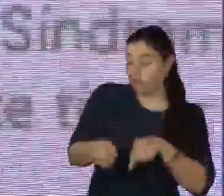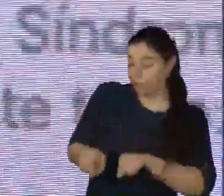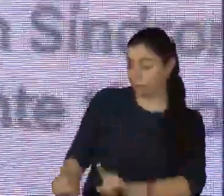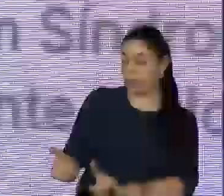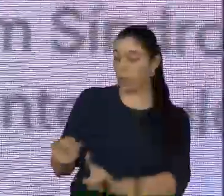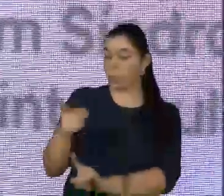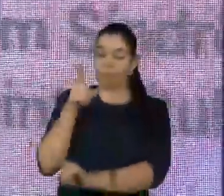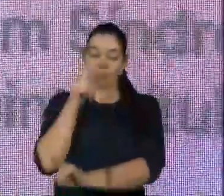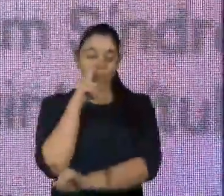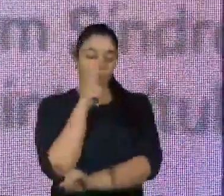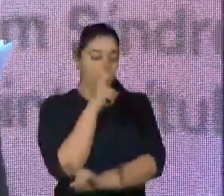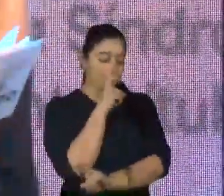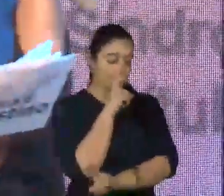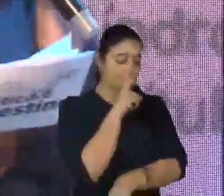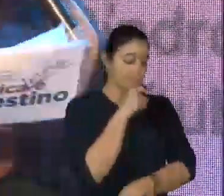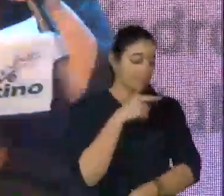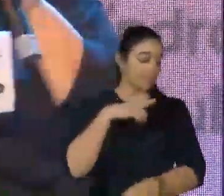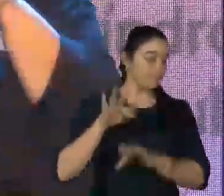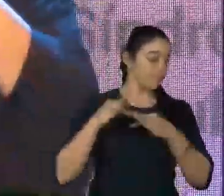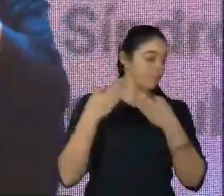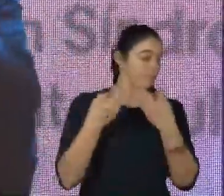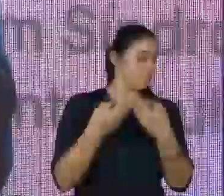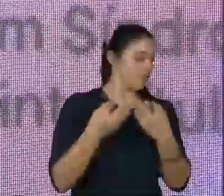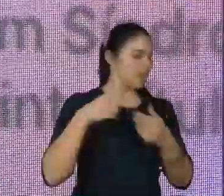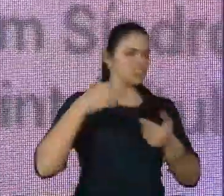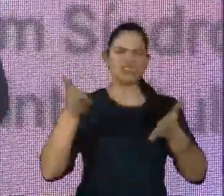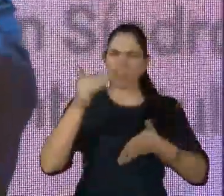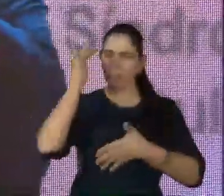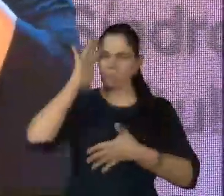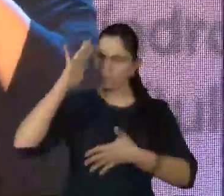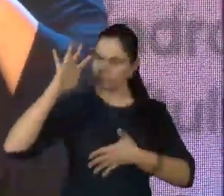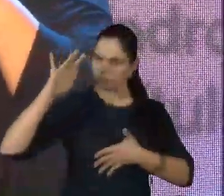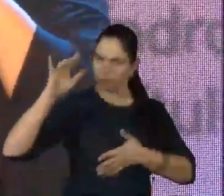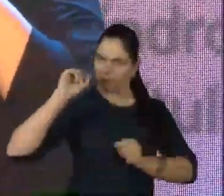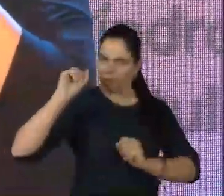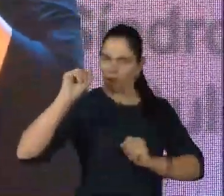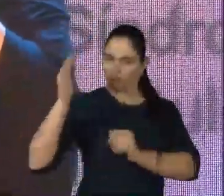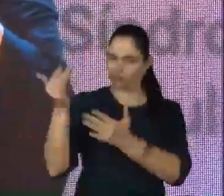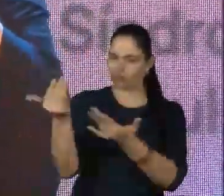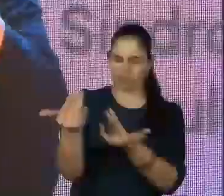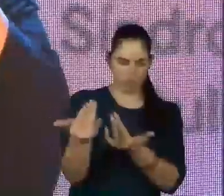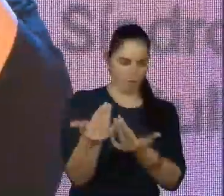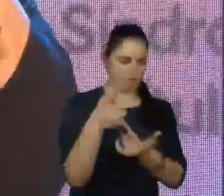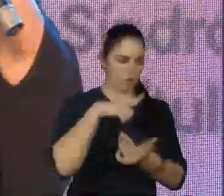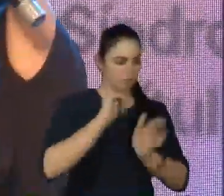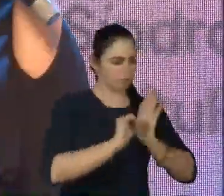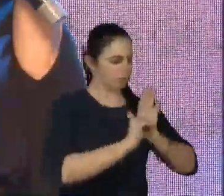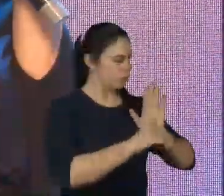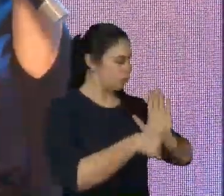da paternidade, das famílias. Vocês já imaginaram um jovem com síndrome de